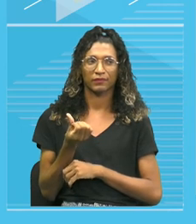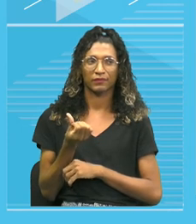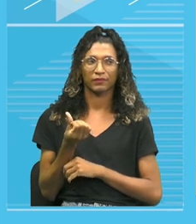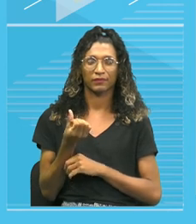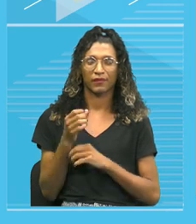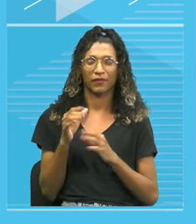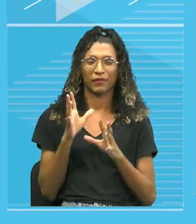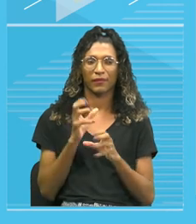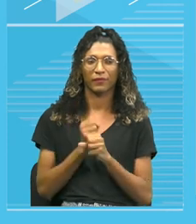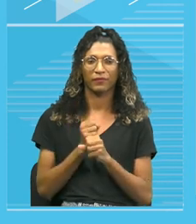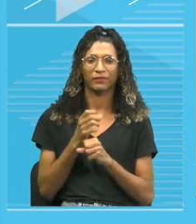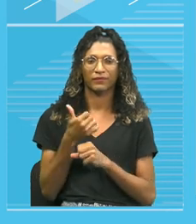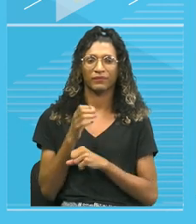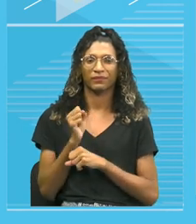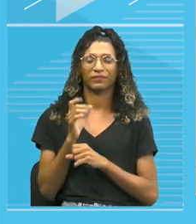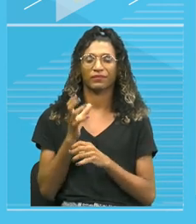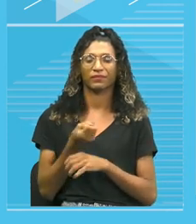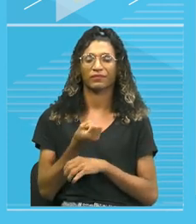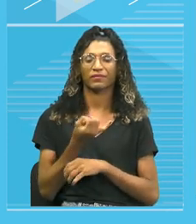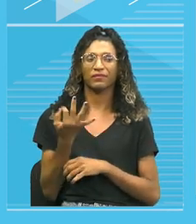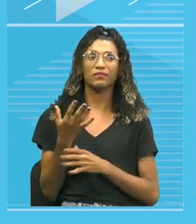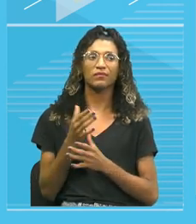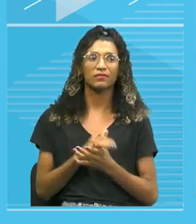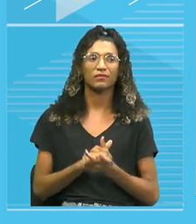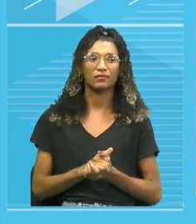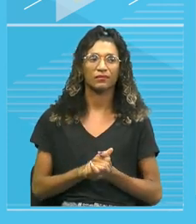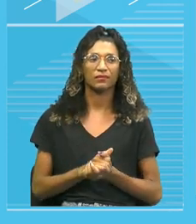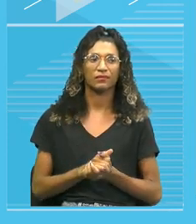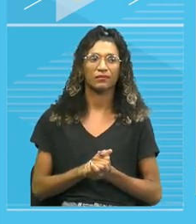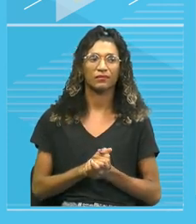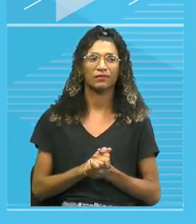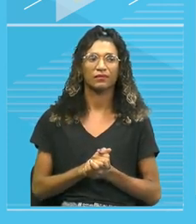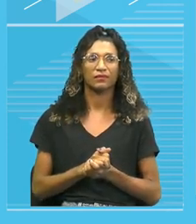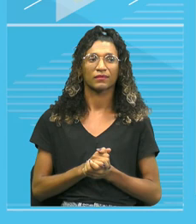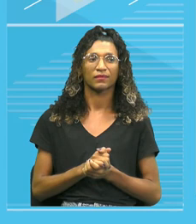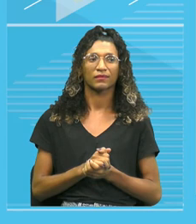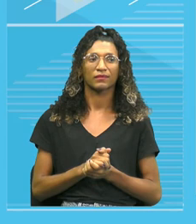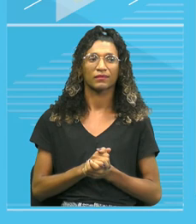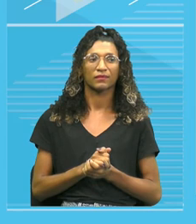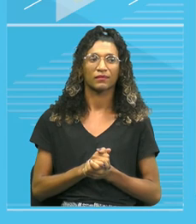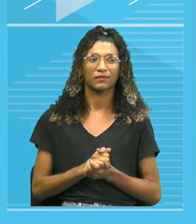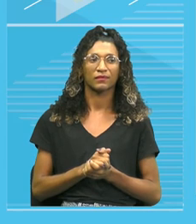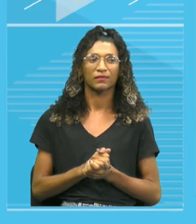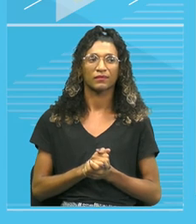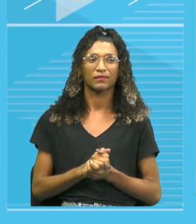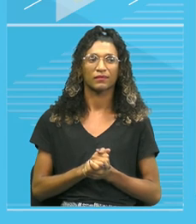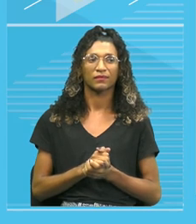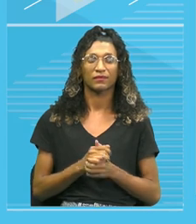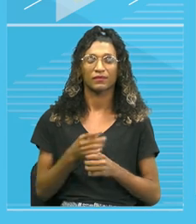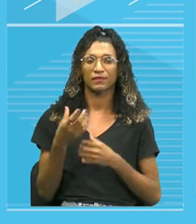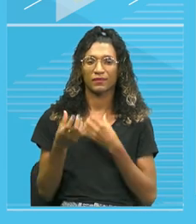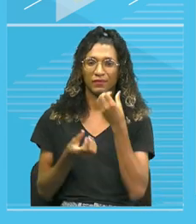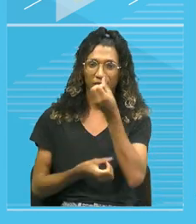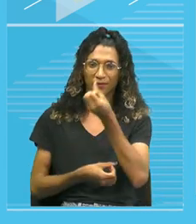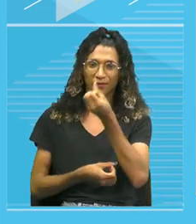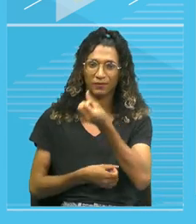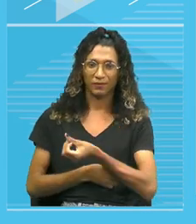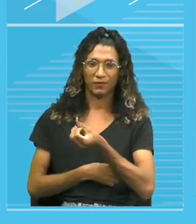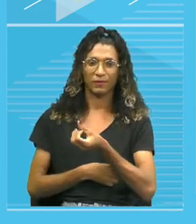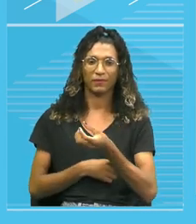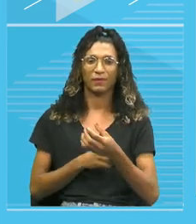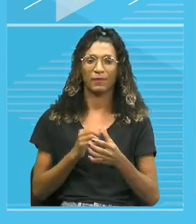tá faltando quanto 12 então você coloca um seis em meio aqui ó na frente do oxigênio